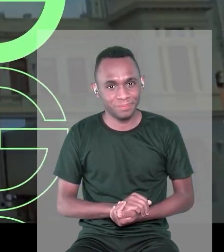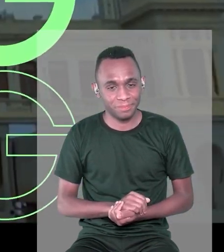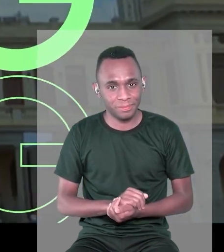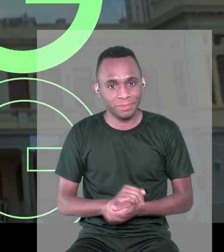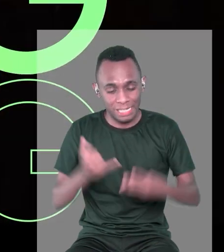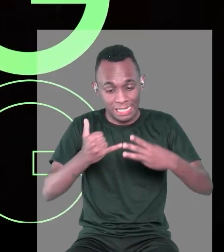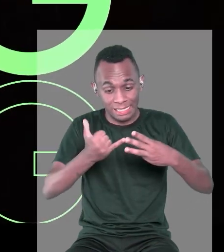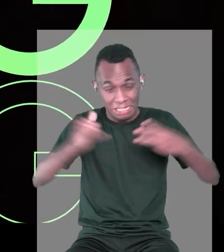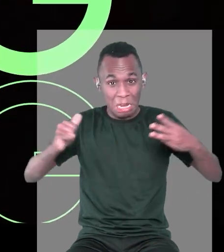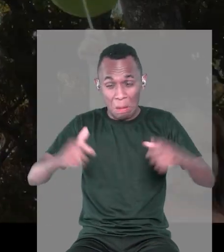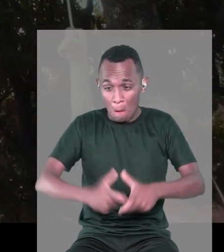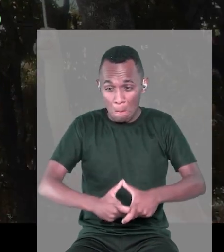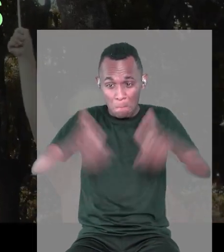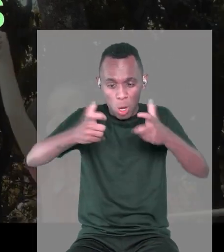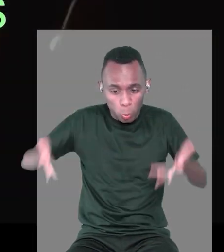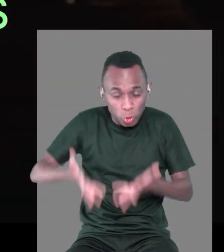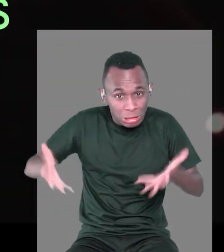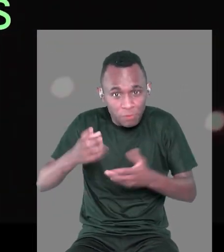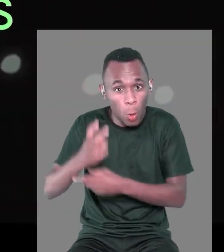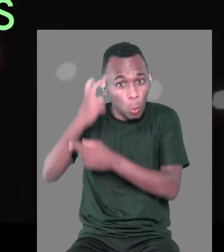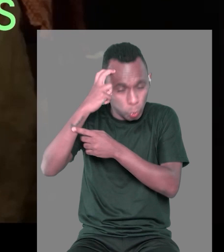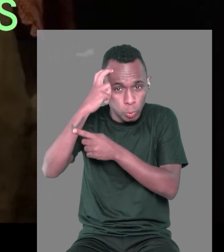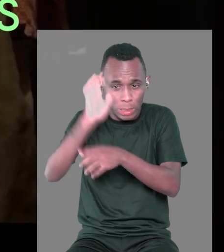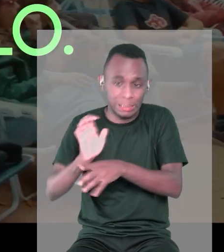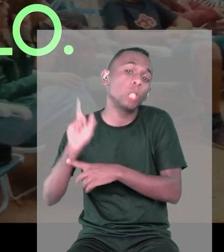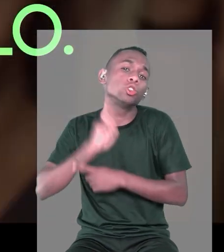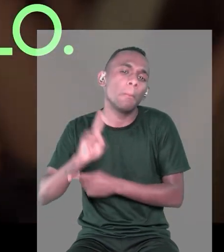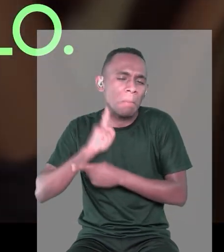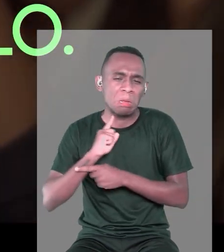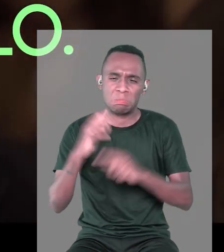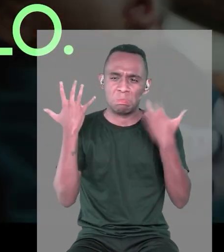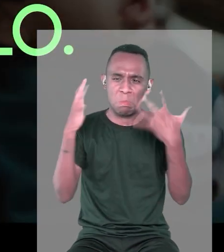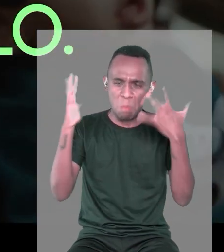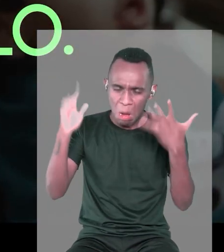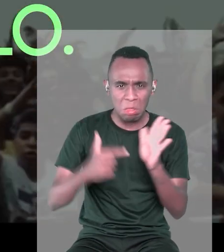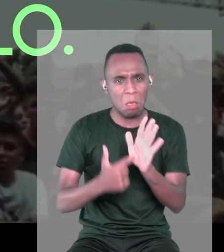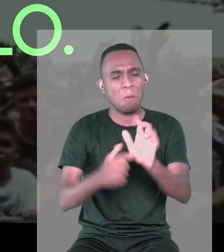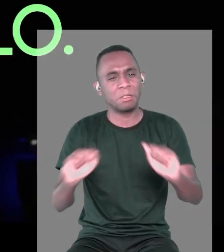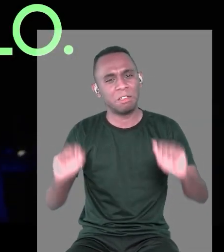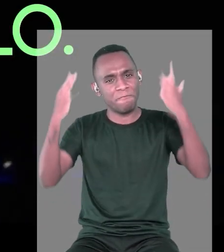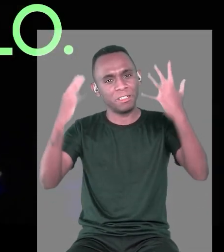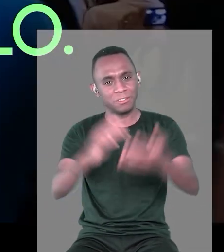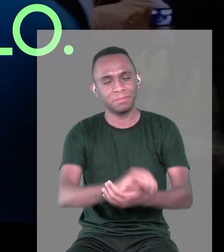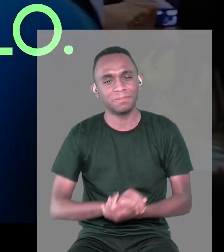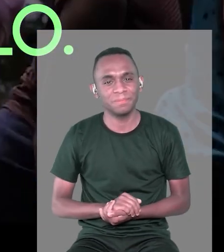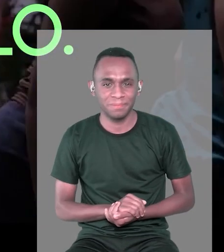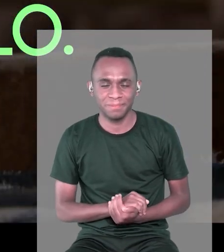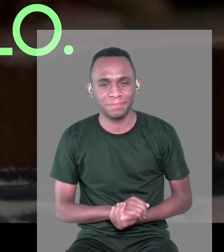A CEMIG, maior incentivadora da cultura de Minas, aplaude de pé este espetáculo.